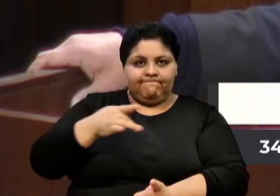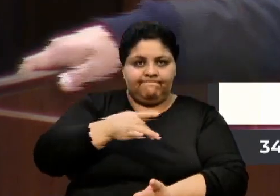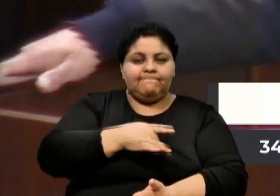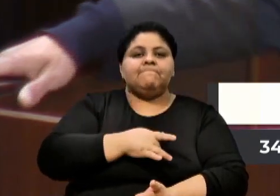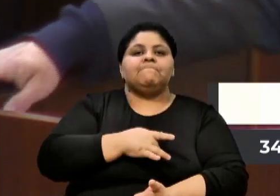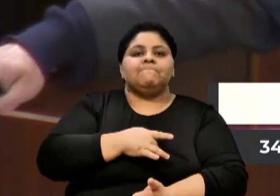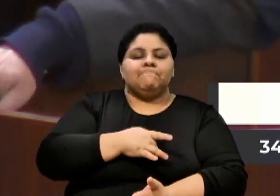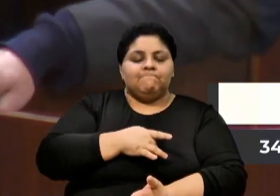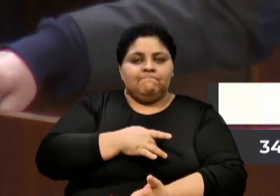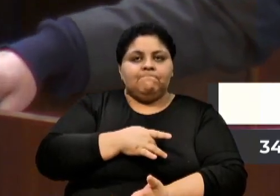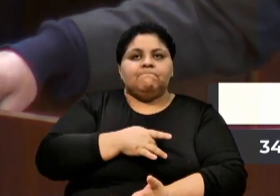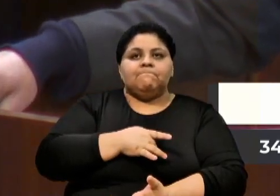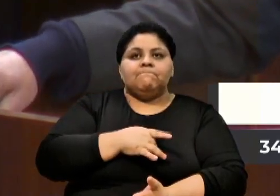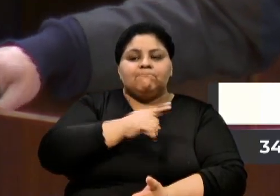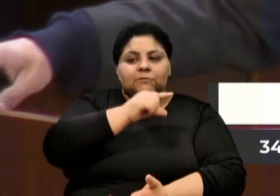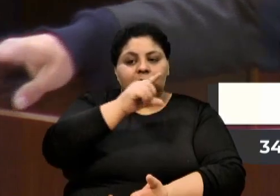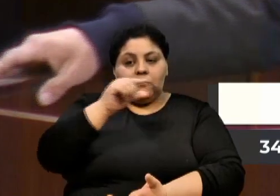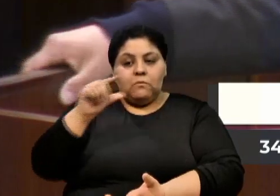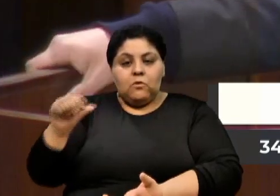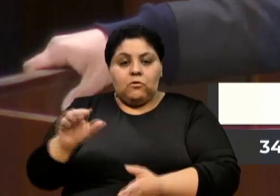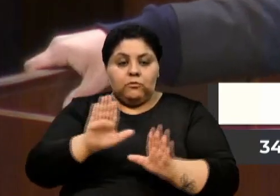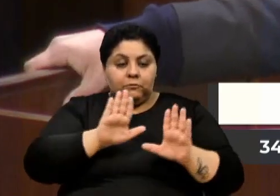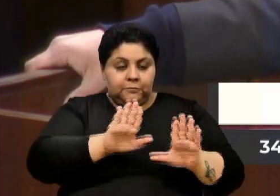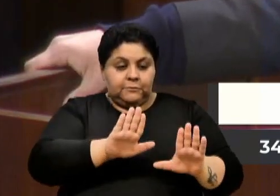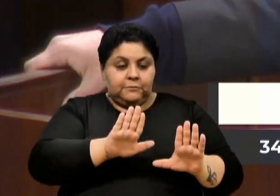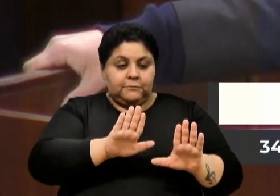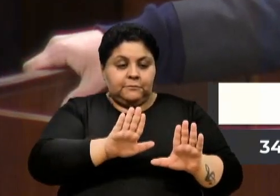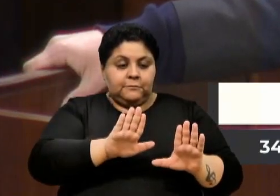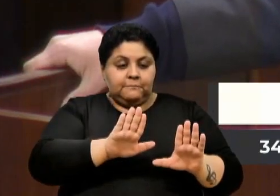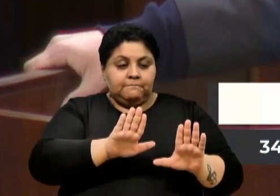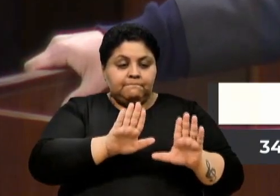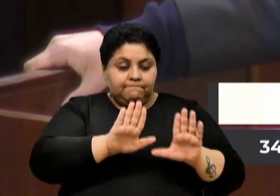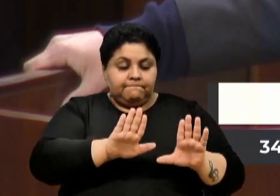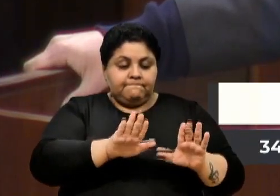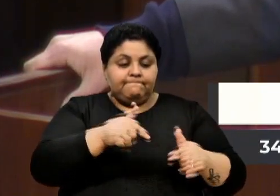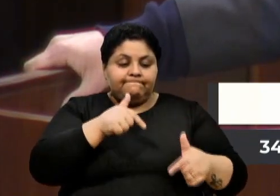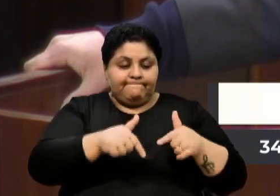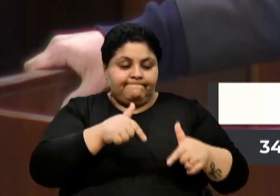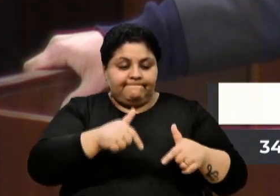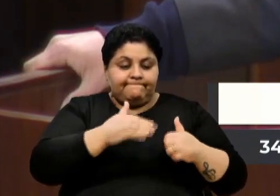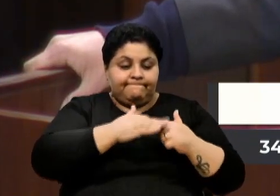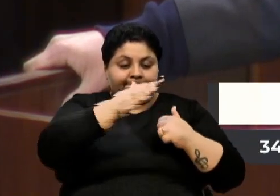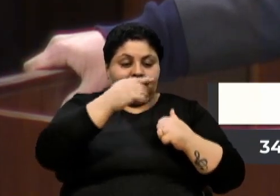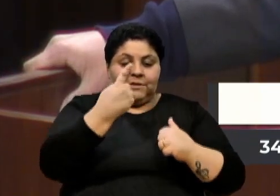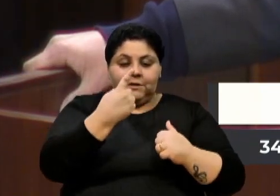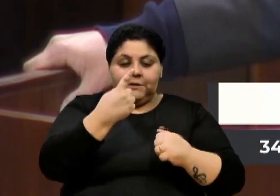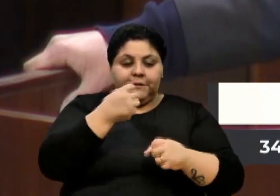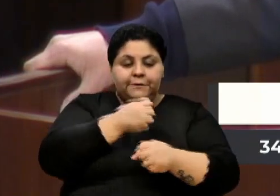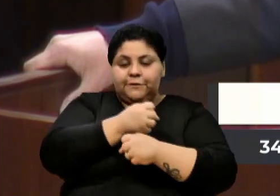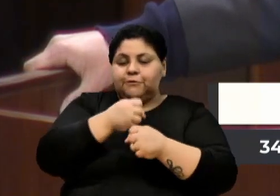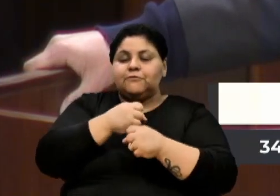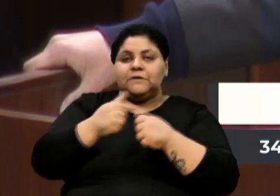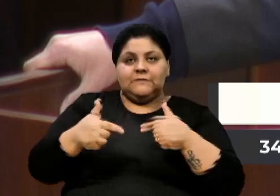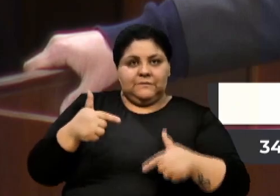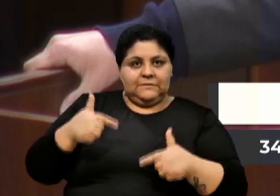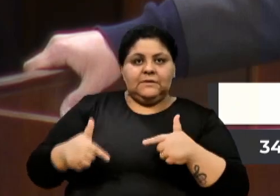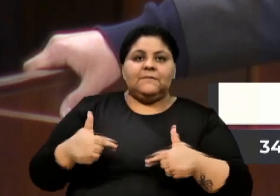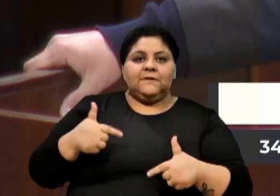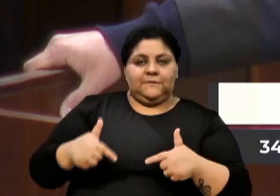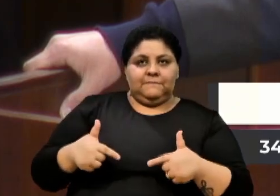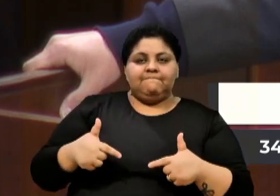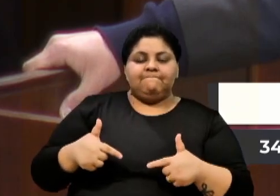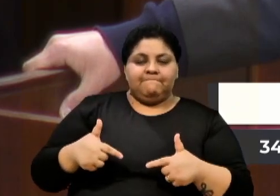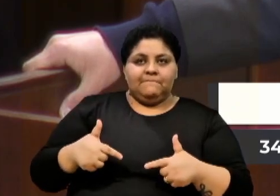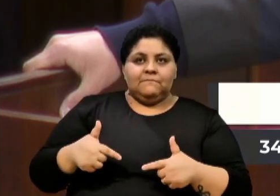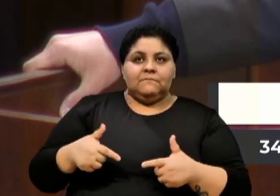fato, conseguem permanecer aí acima de 1 ano, acima de 12 meses.